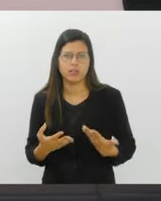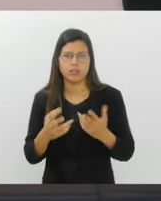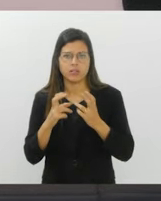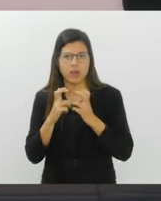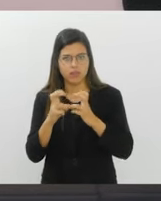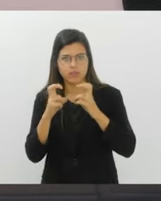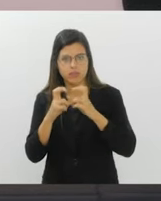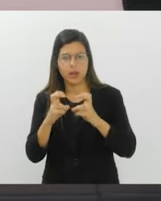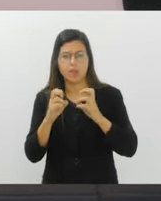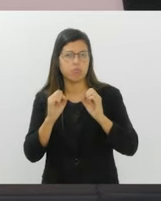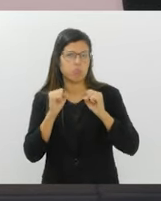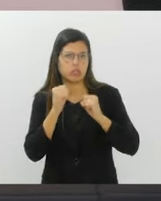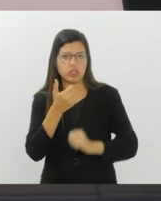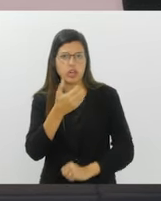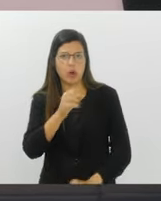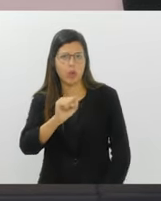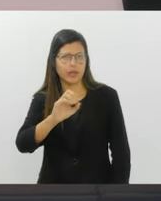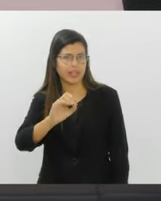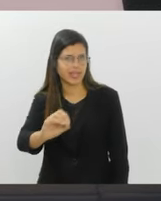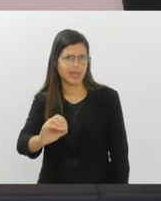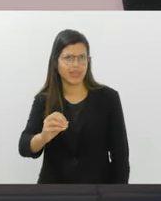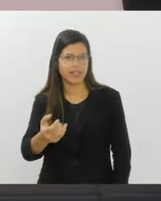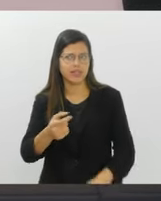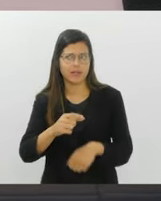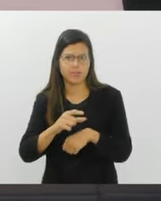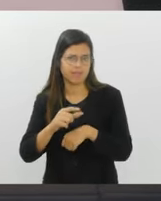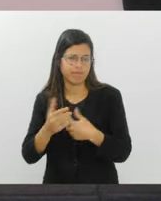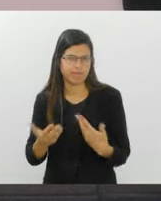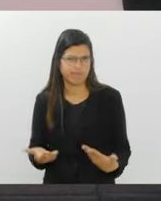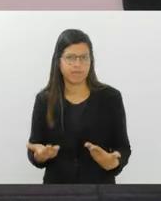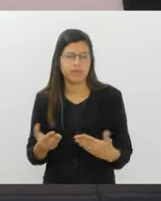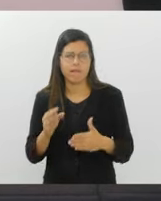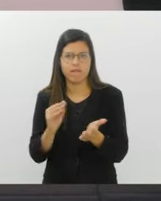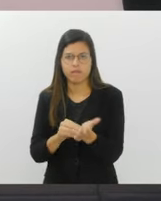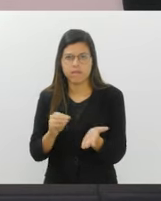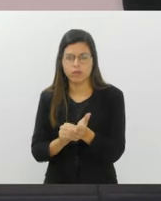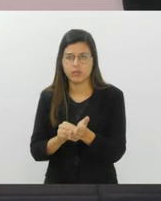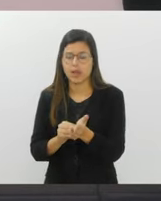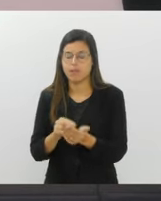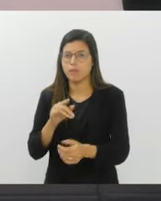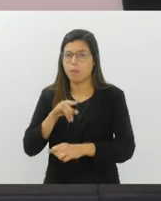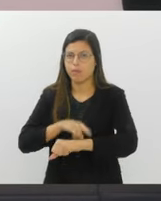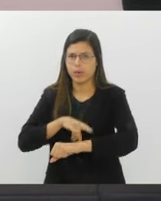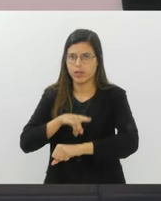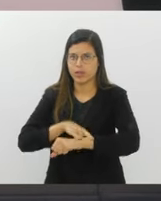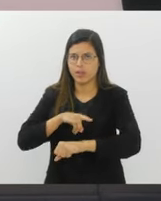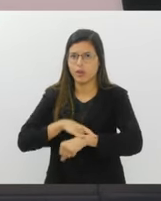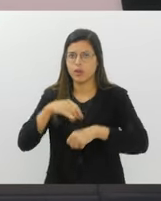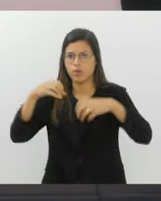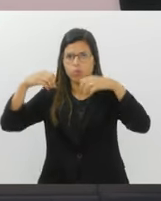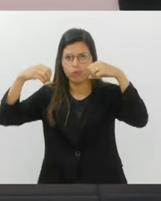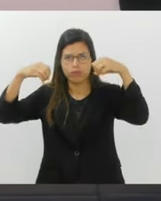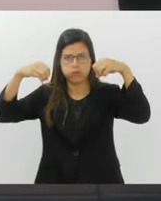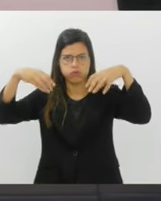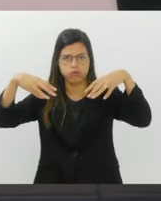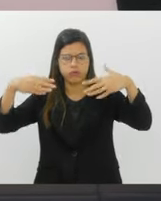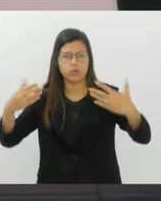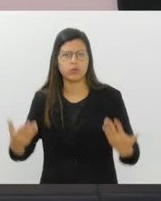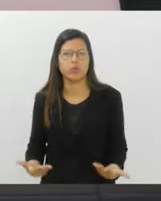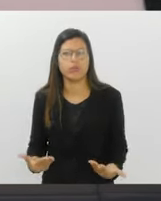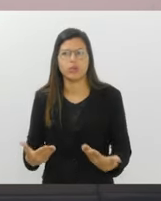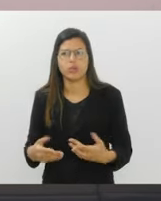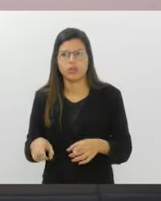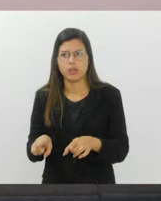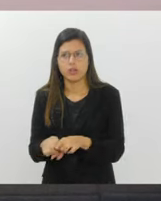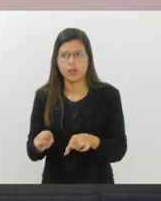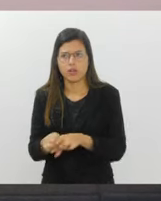a 80. Né? Falta de banheiros, iluminação, é, os vãos